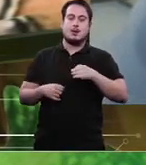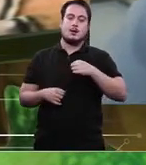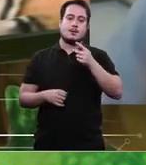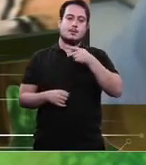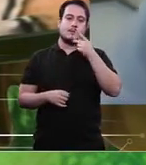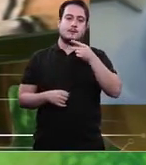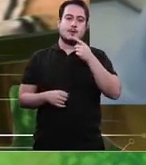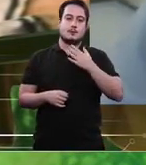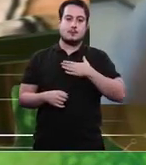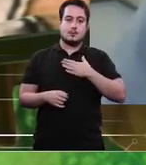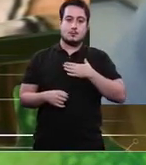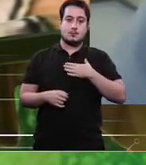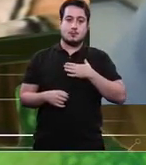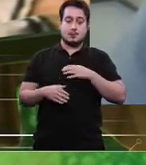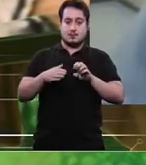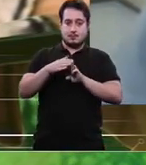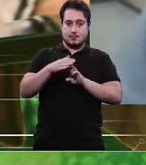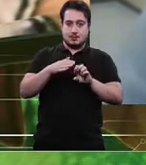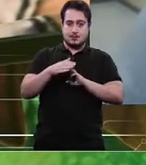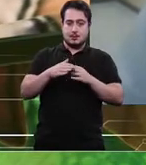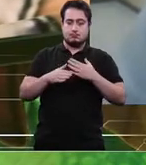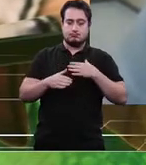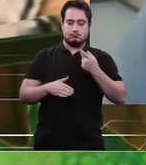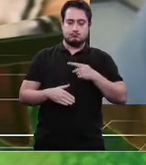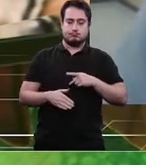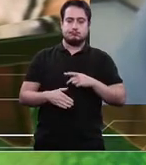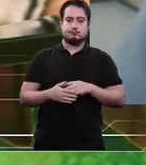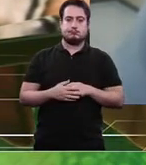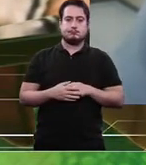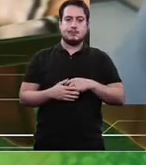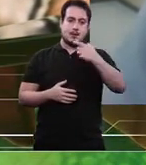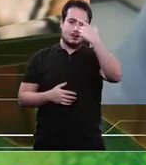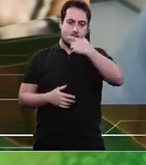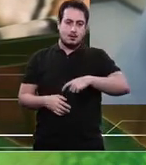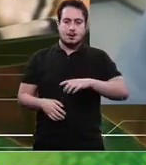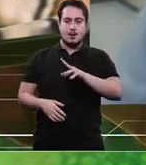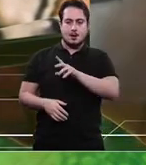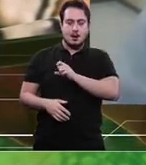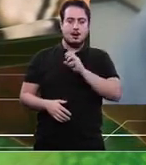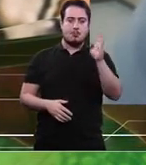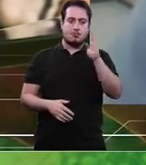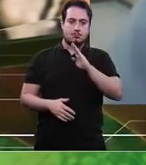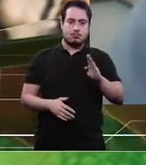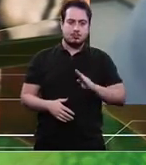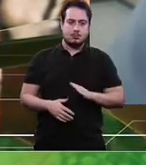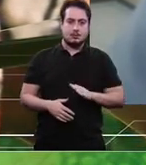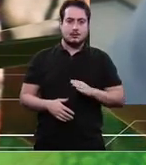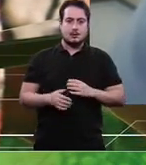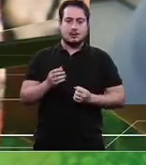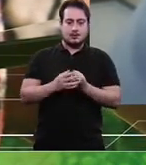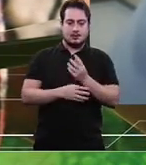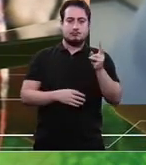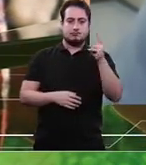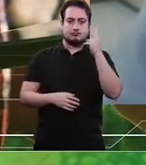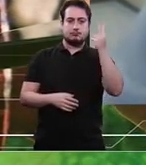como cidadão, como empresário, como empreendedor, que sou uma pessoa que ama o meu país, que cria o valor no meu país, e a